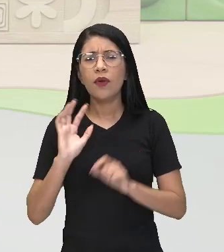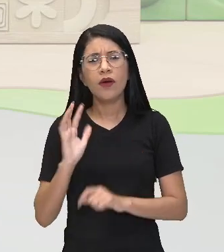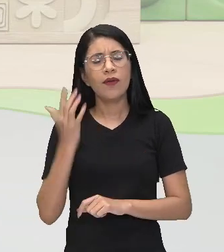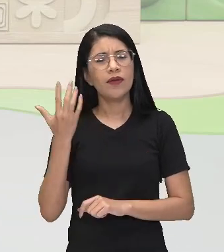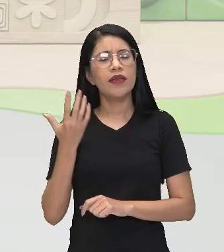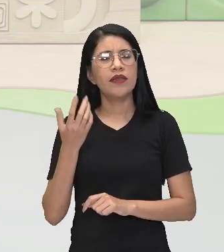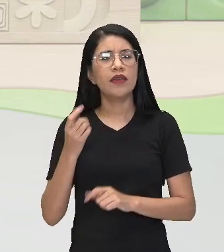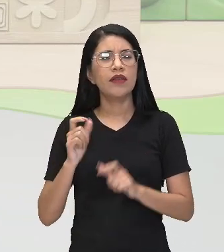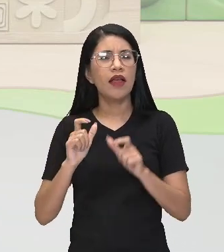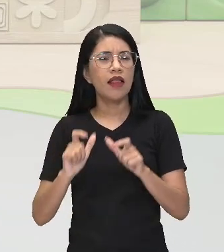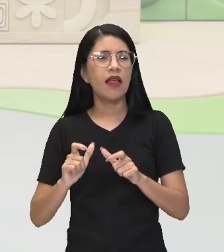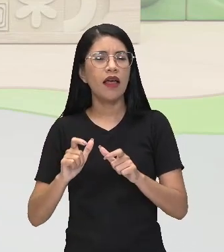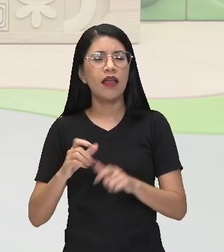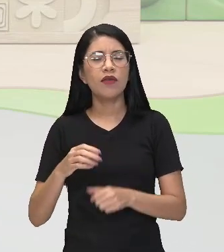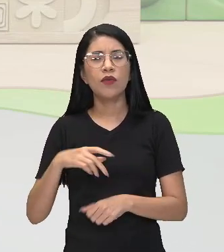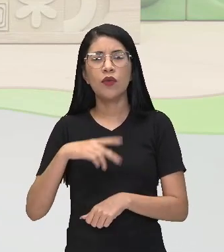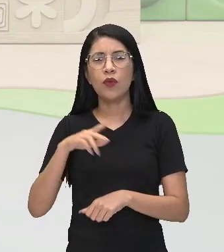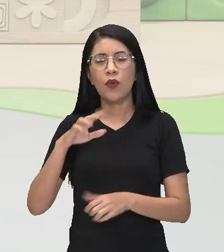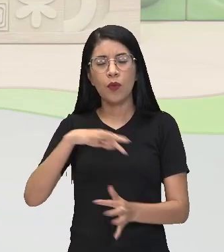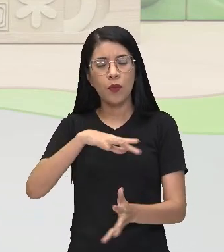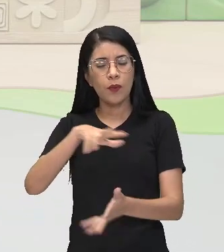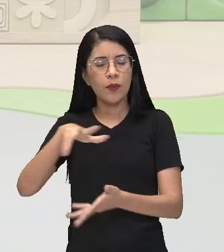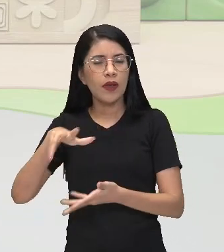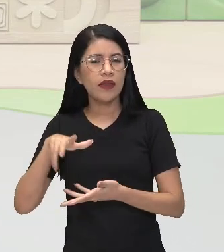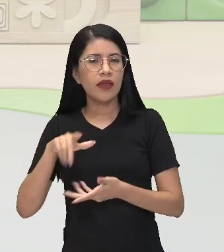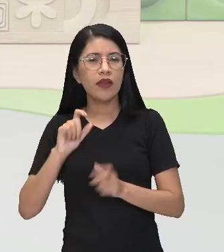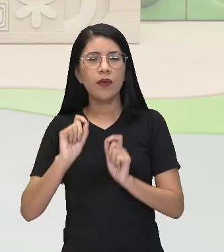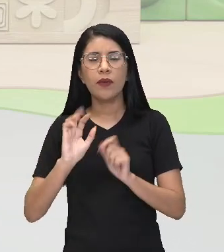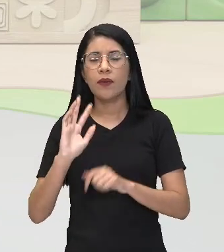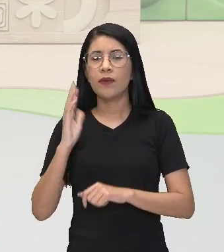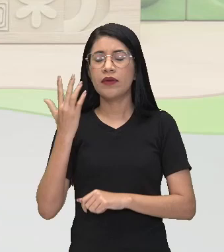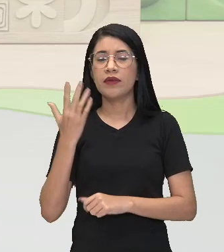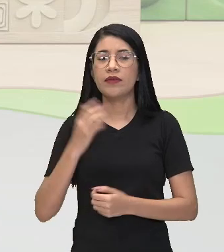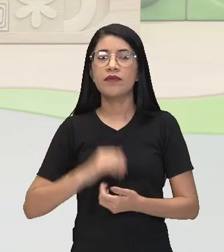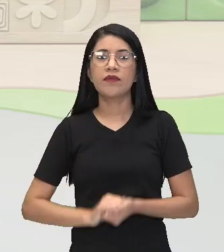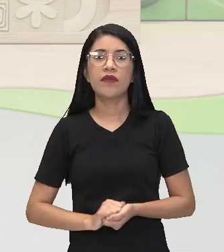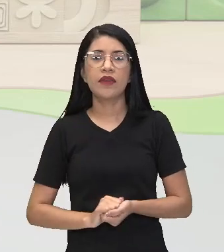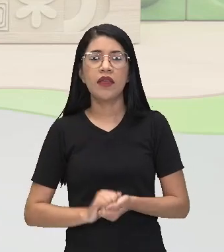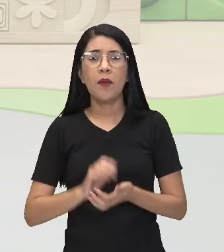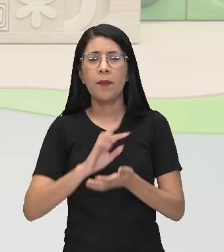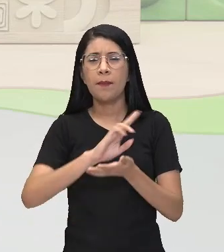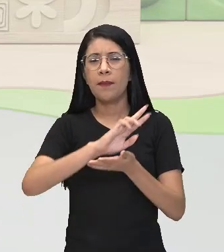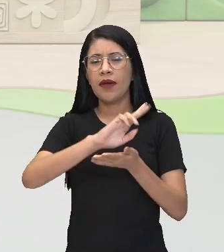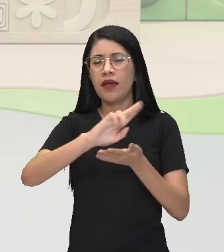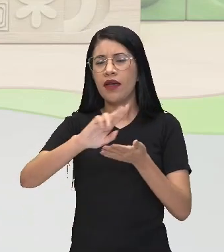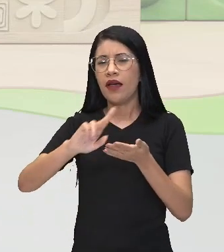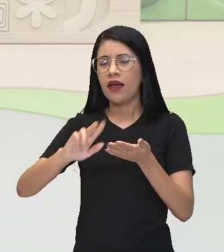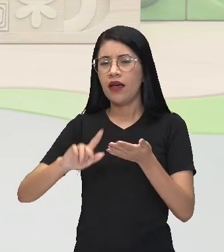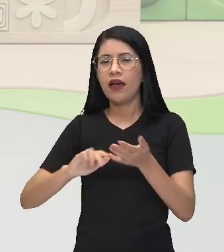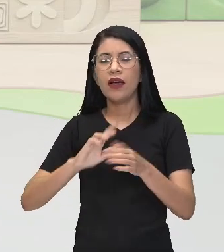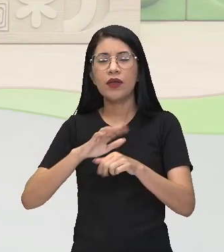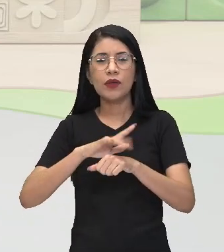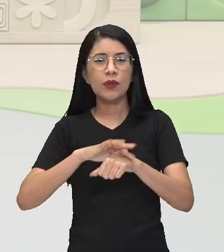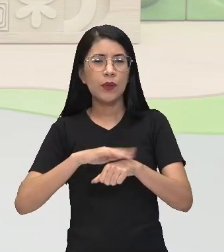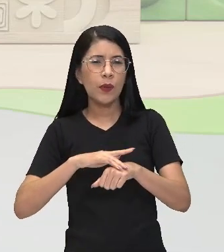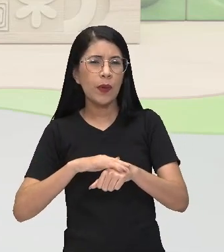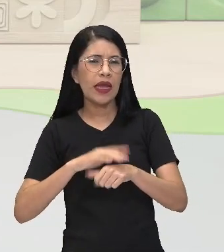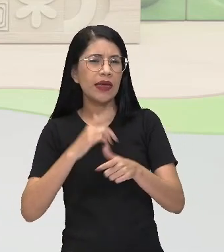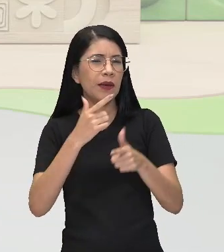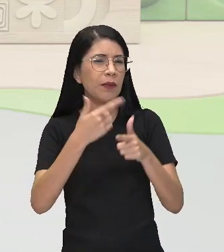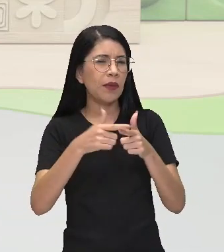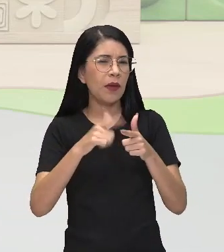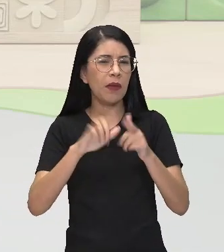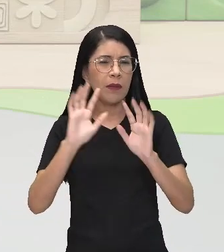no nosso planeta Terra, hein? Muitas doenças, muitas catástrofes,